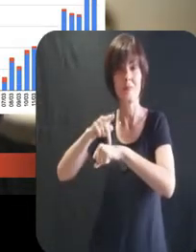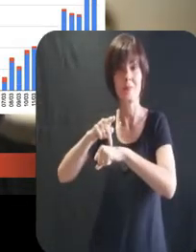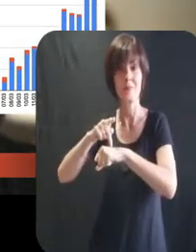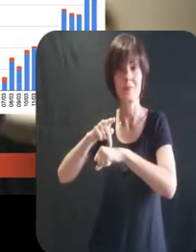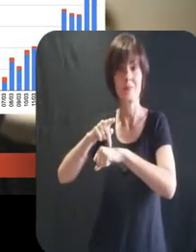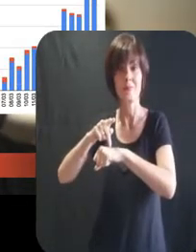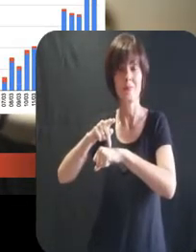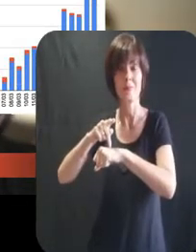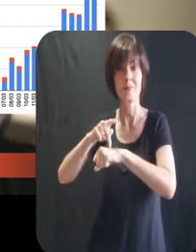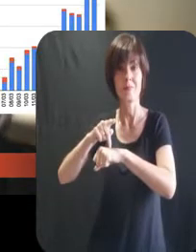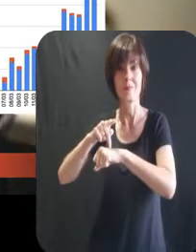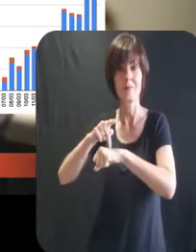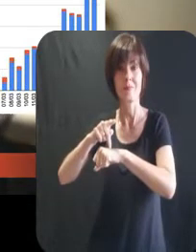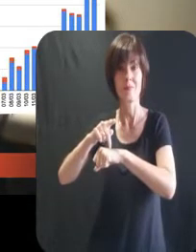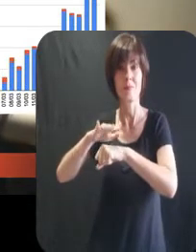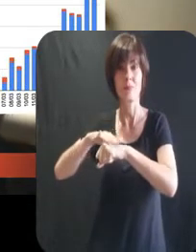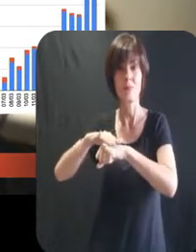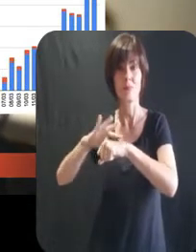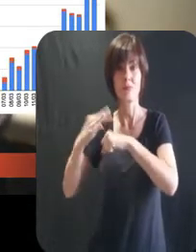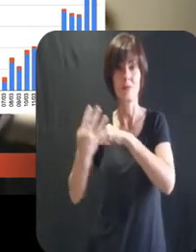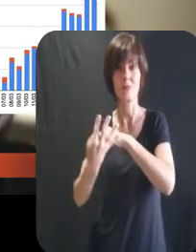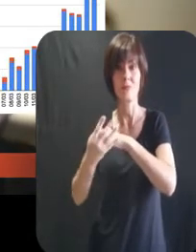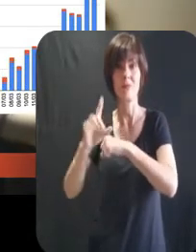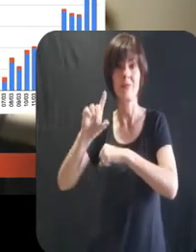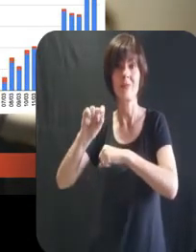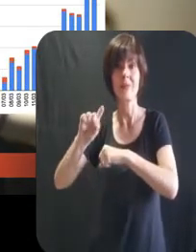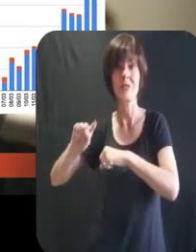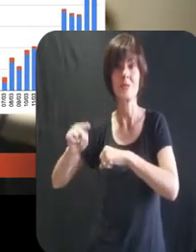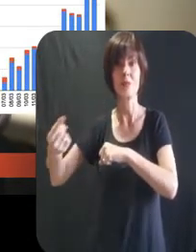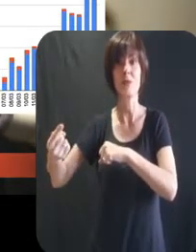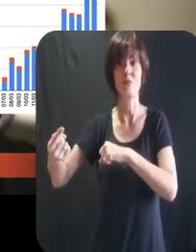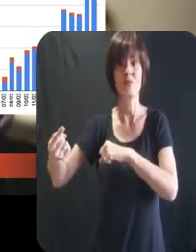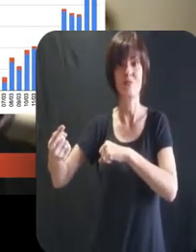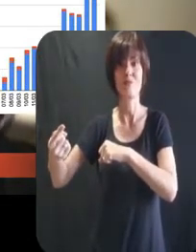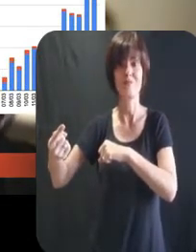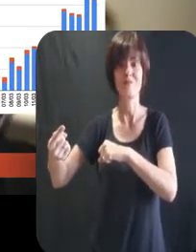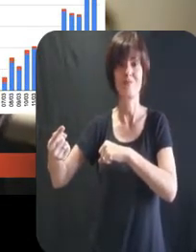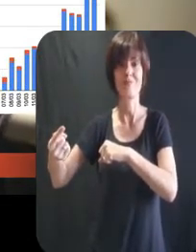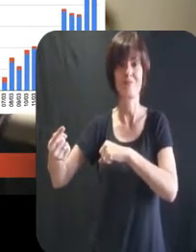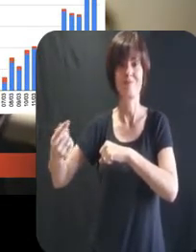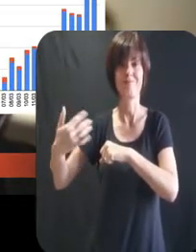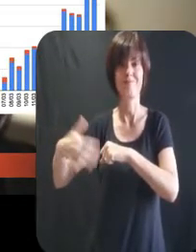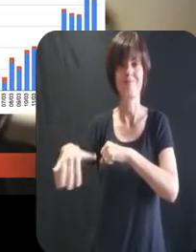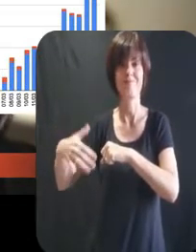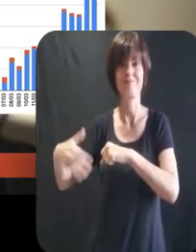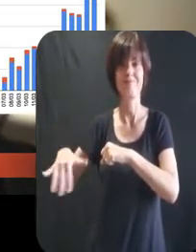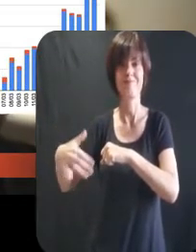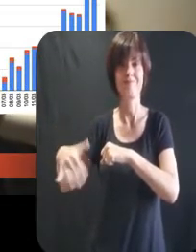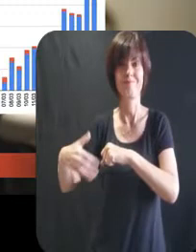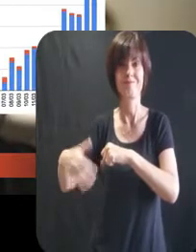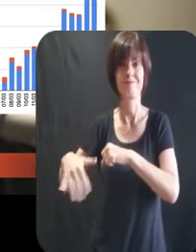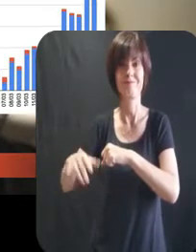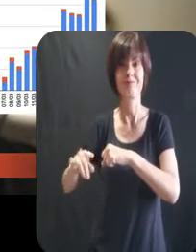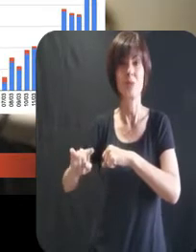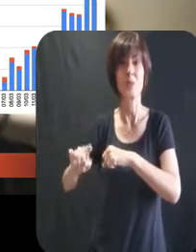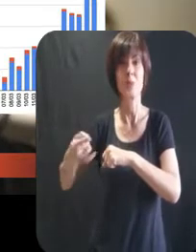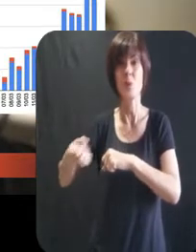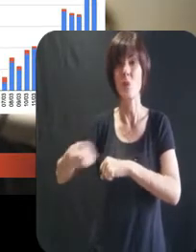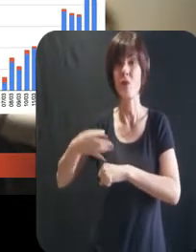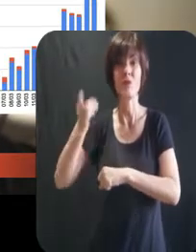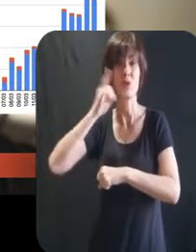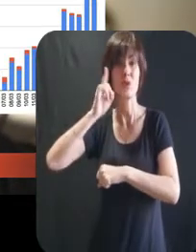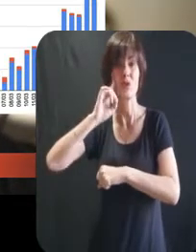pouco mais em relação à China. A Itália parou o país quando eles chegaram em 10 mil casos